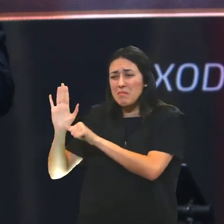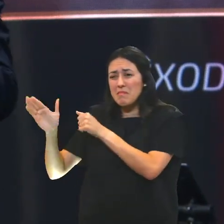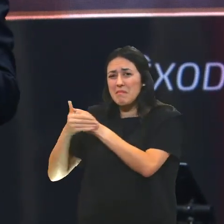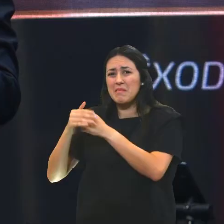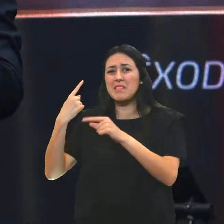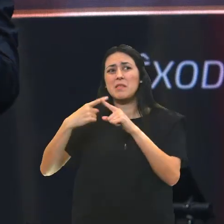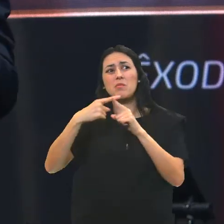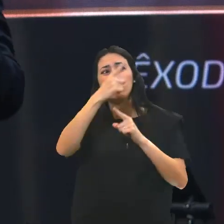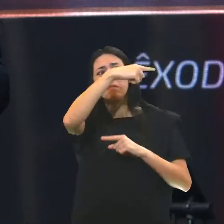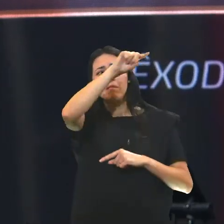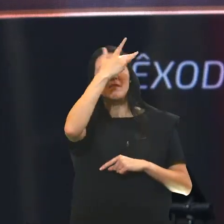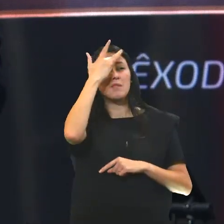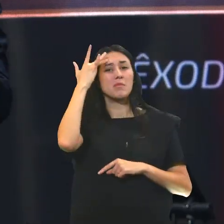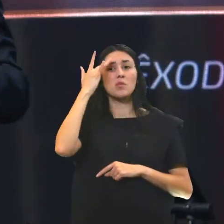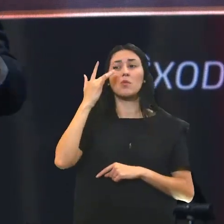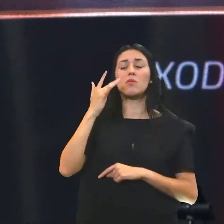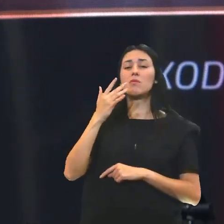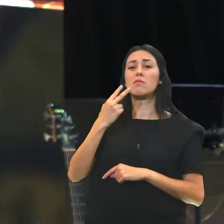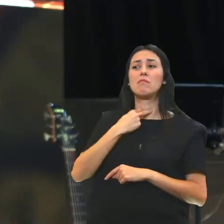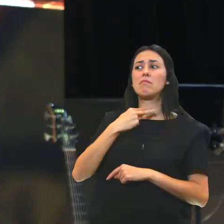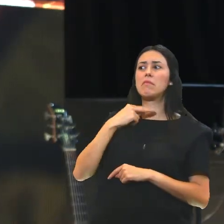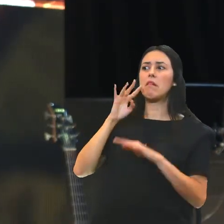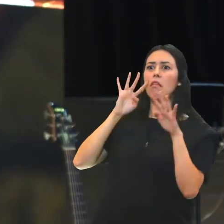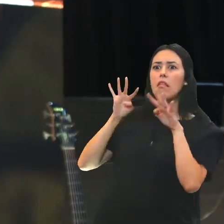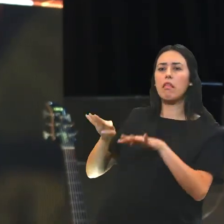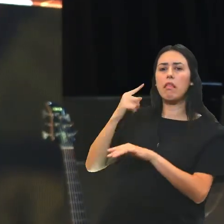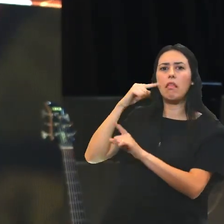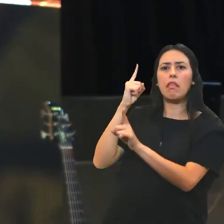inimigos não vejam, não entrem na casa, os soldados não